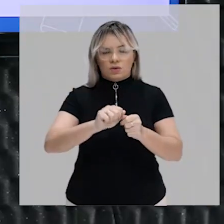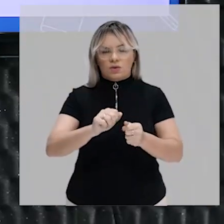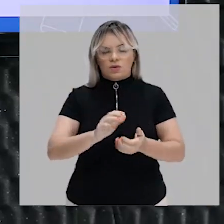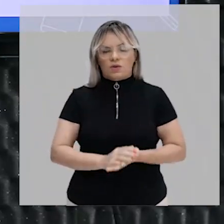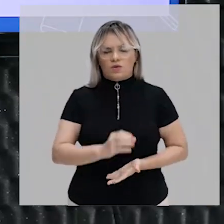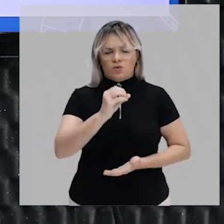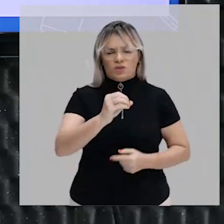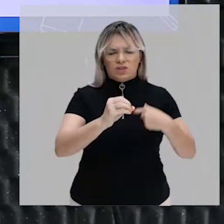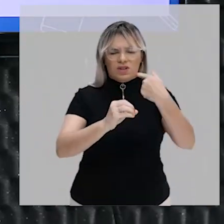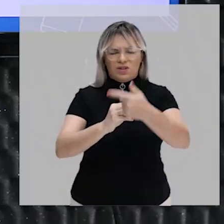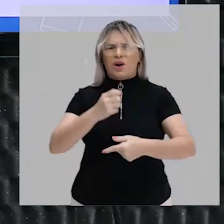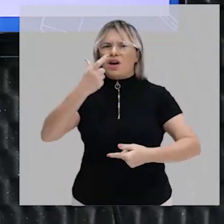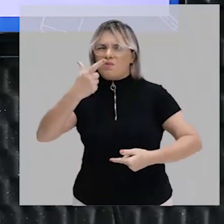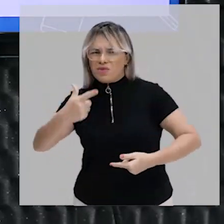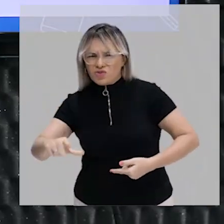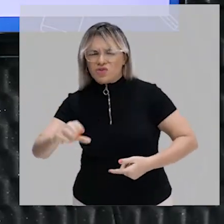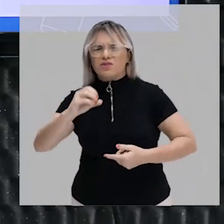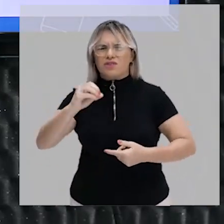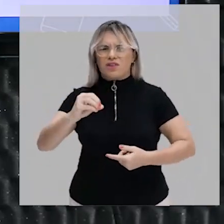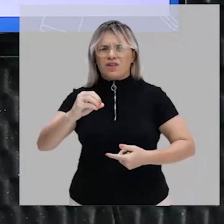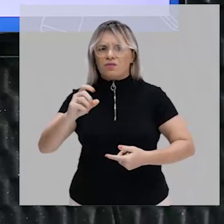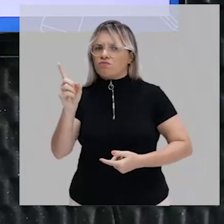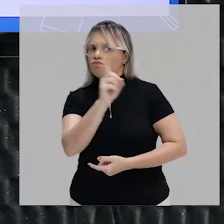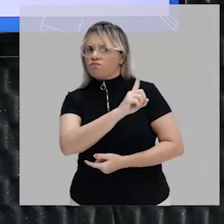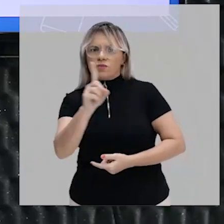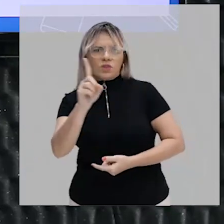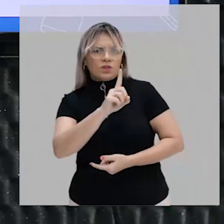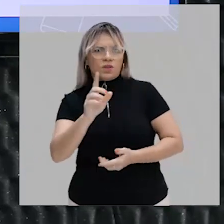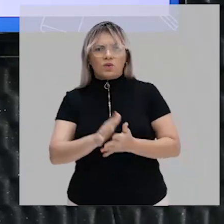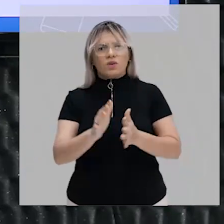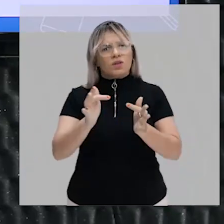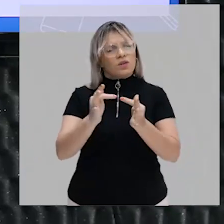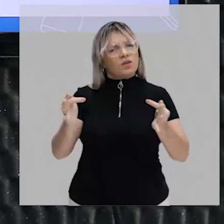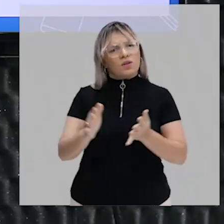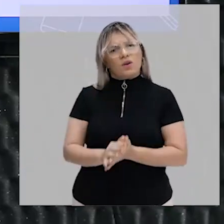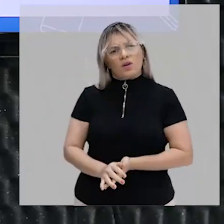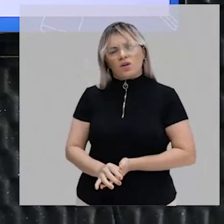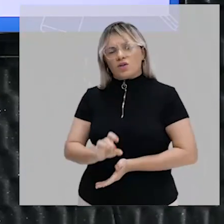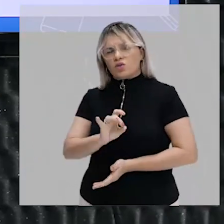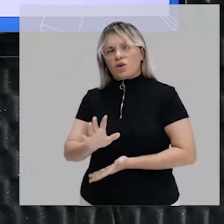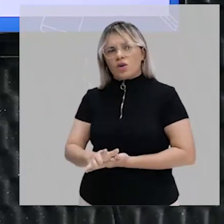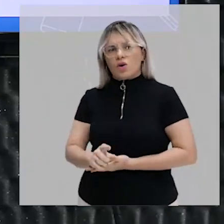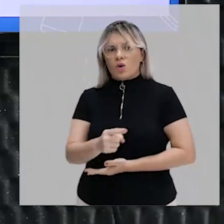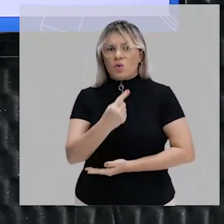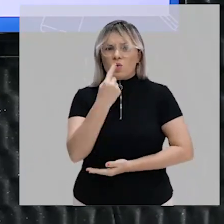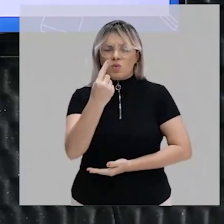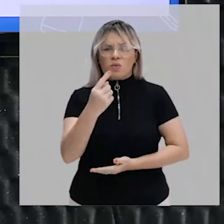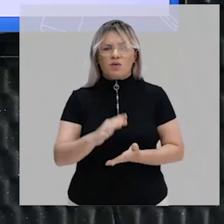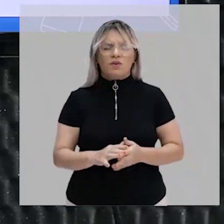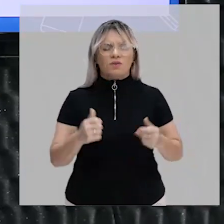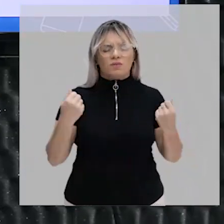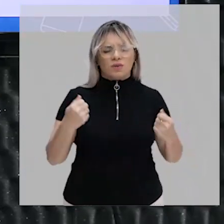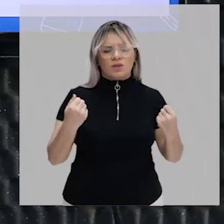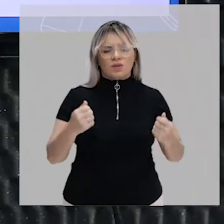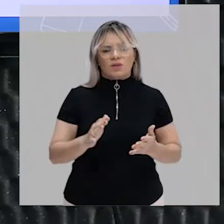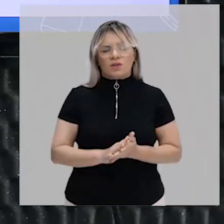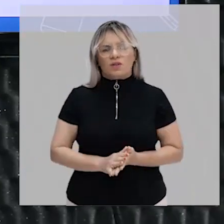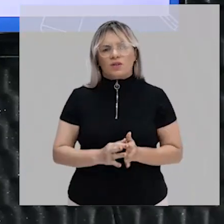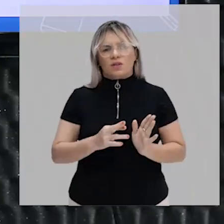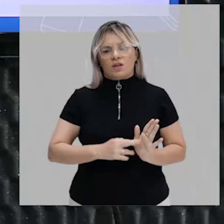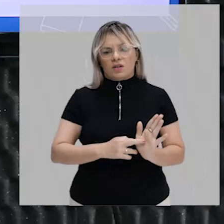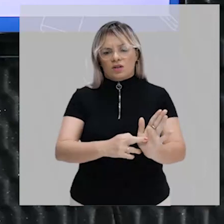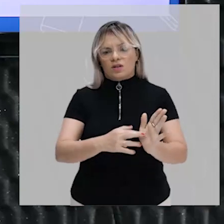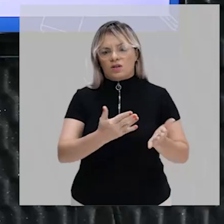duas vezes? Não, a representação mais simples diz que você precisa colocar cada elemento apenas uma única vez. Então, você vai ter